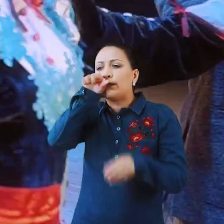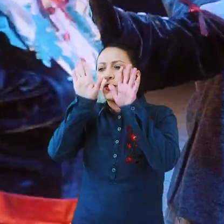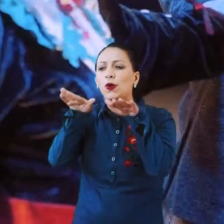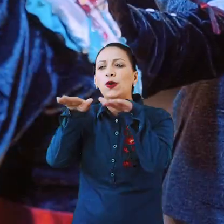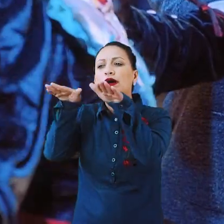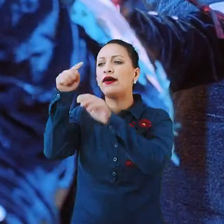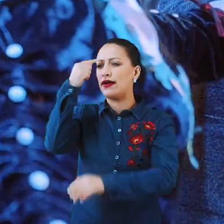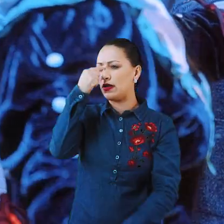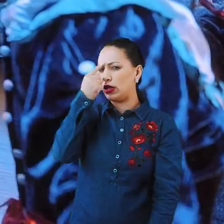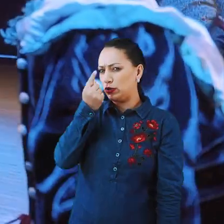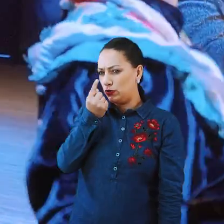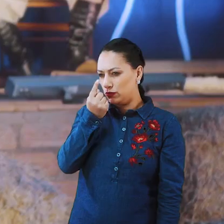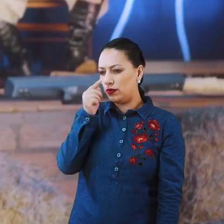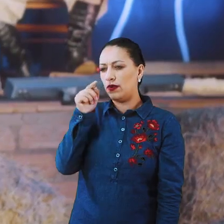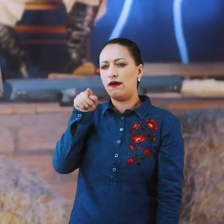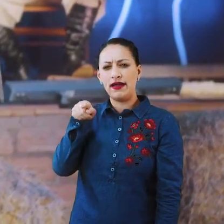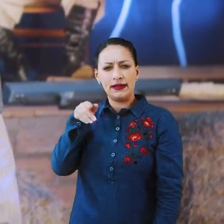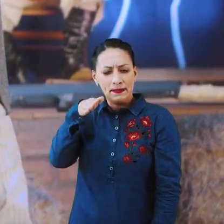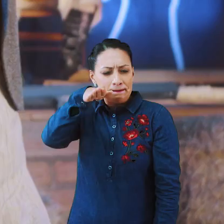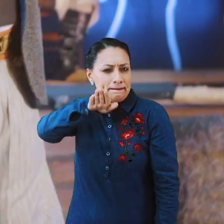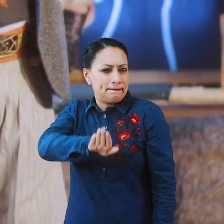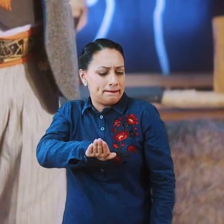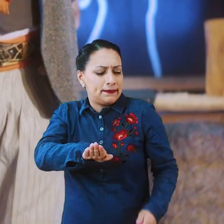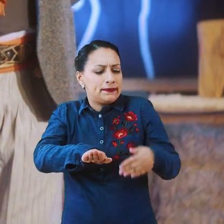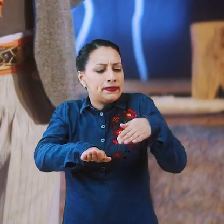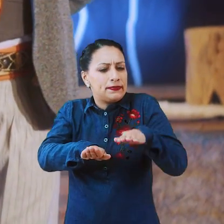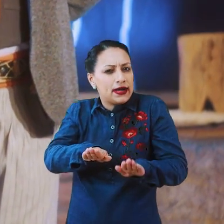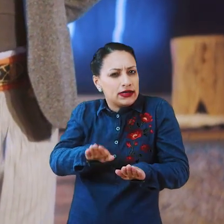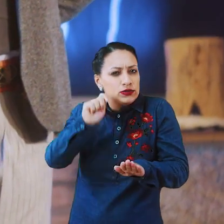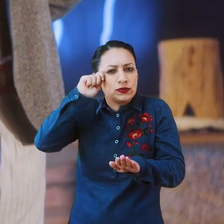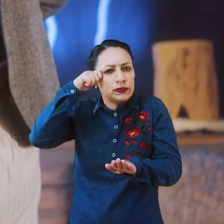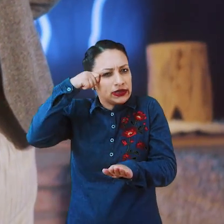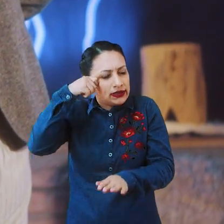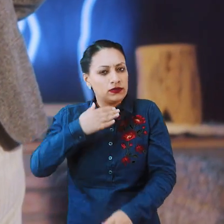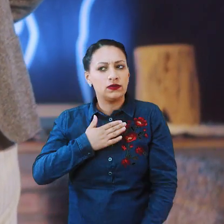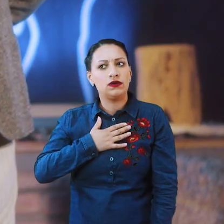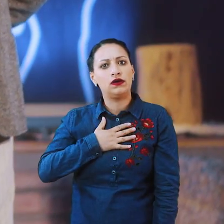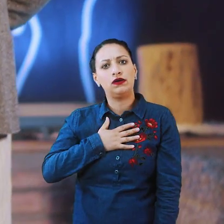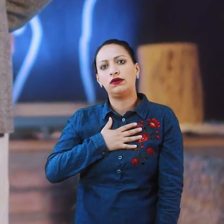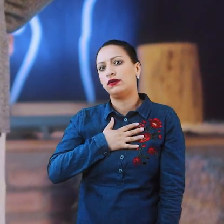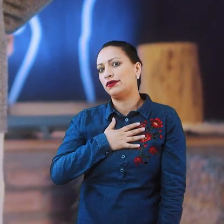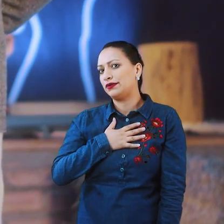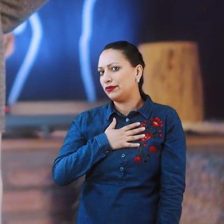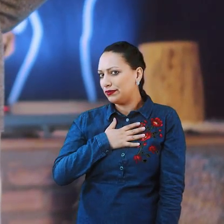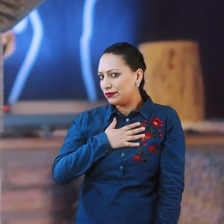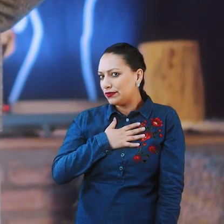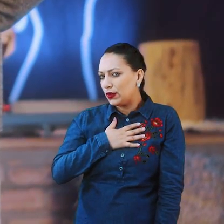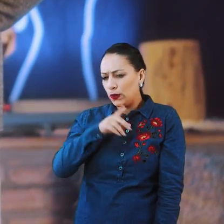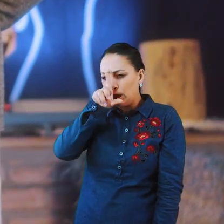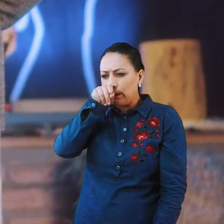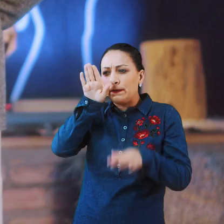nu é passo preto, ai.